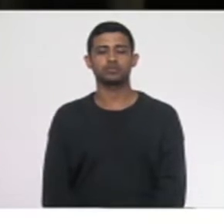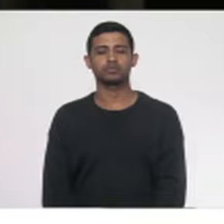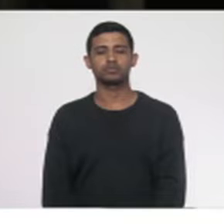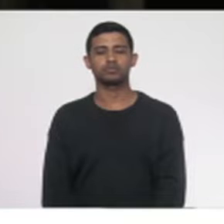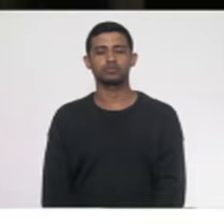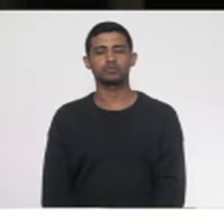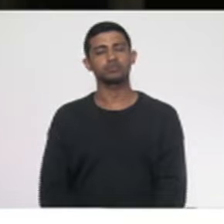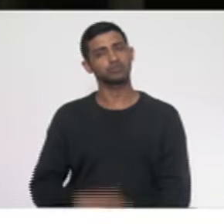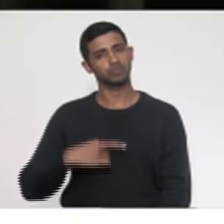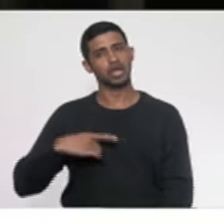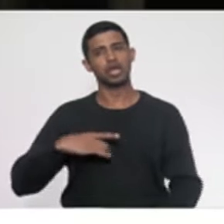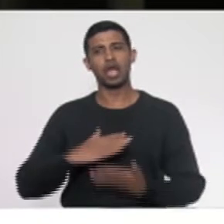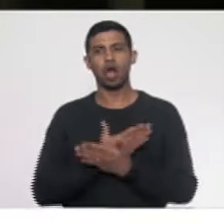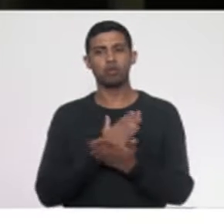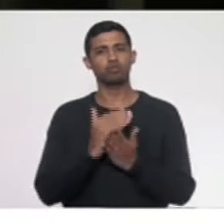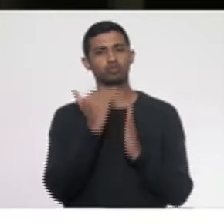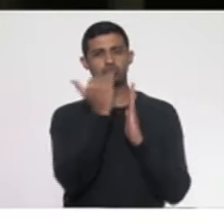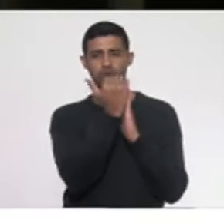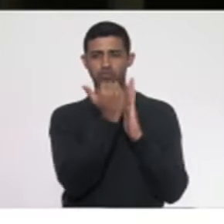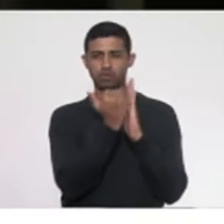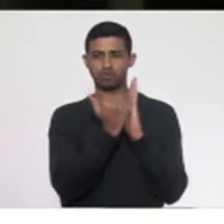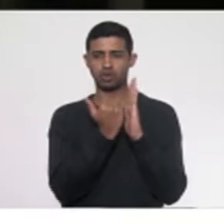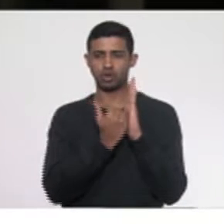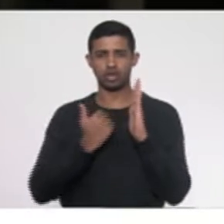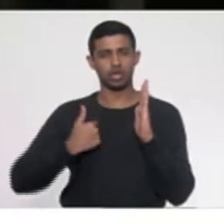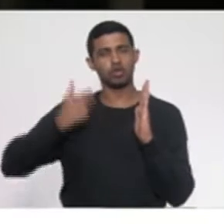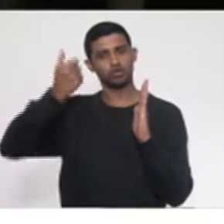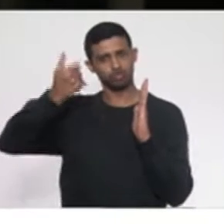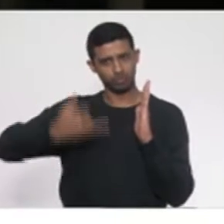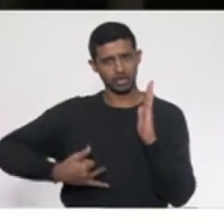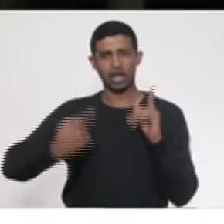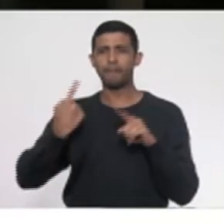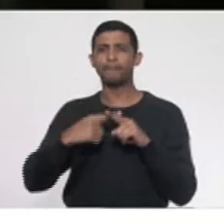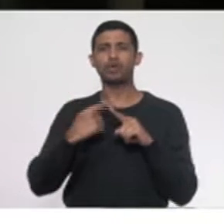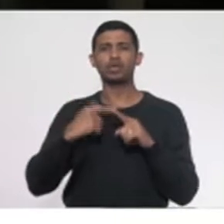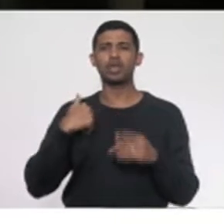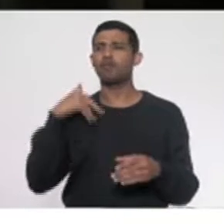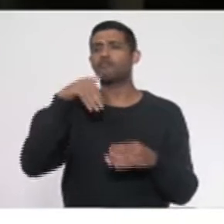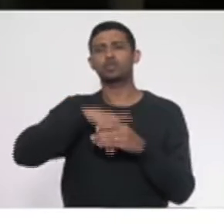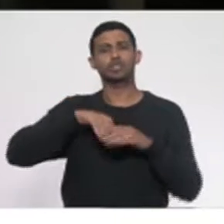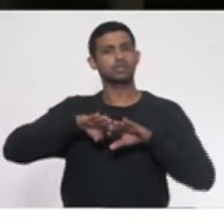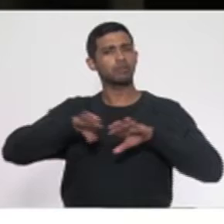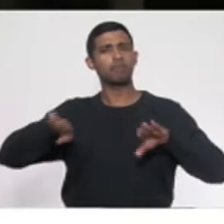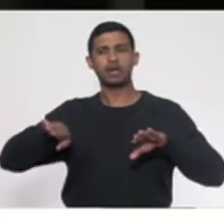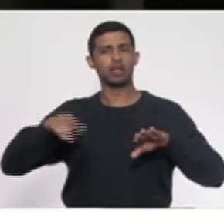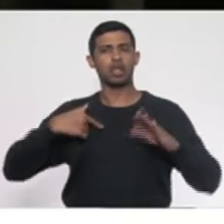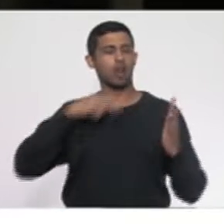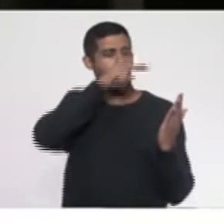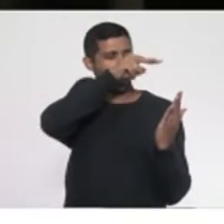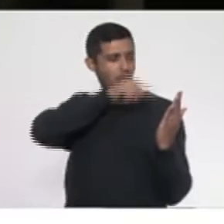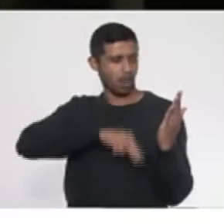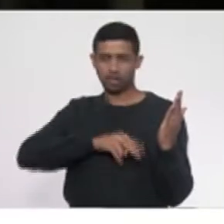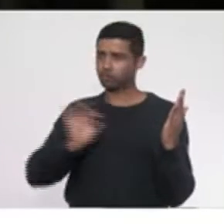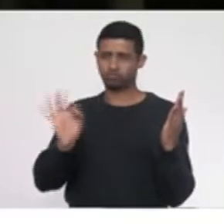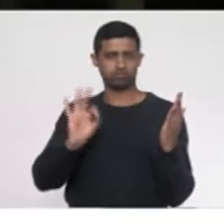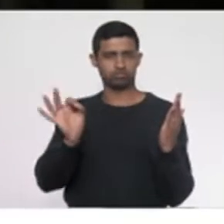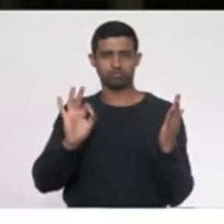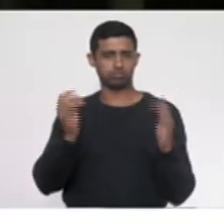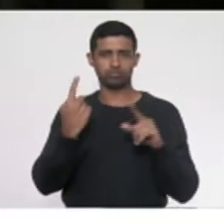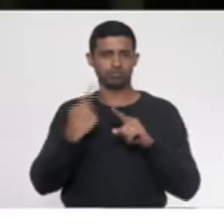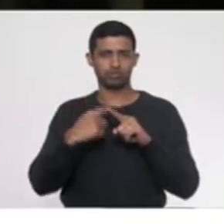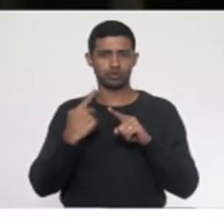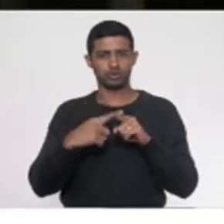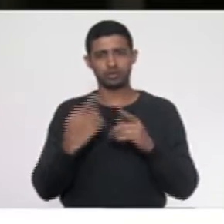pontuar algumas questões do meu voto separado, porque não vou lê-lo integralmente, porque senão